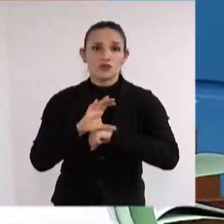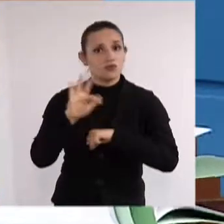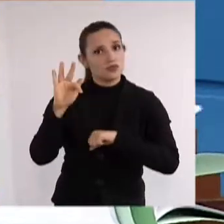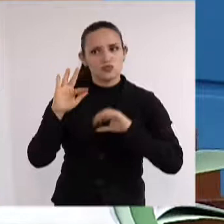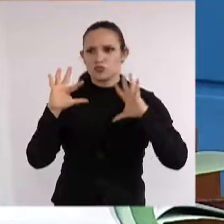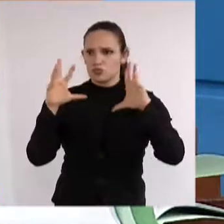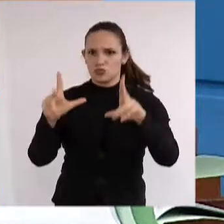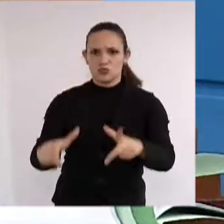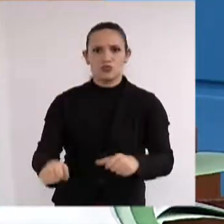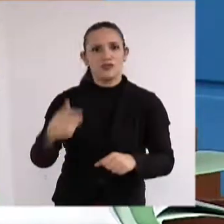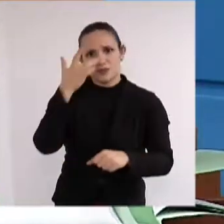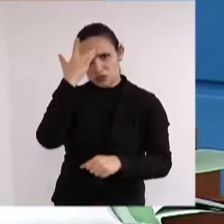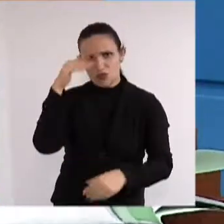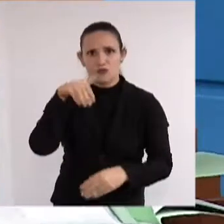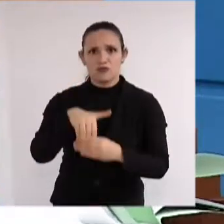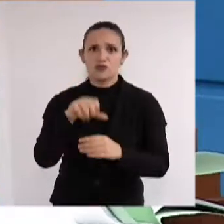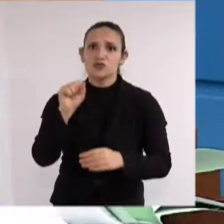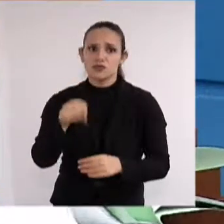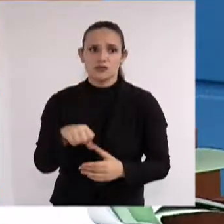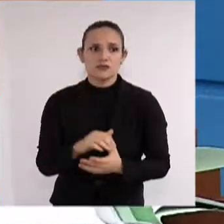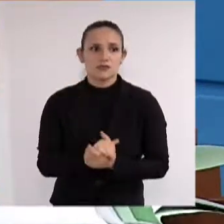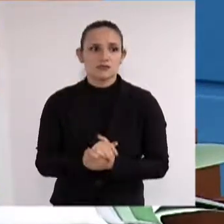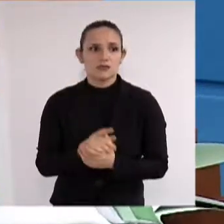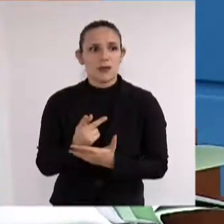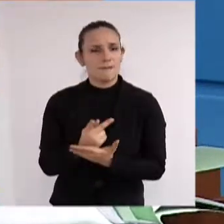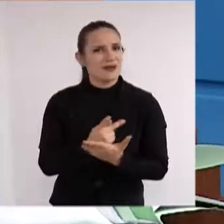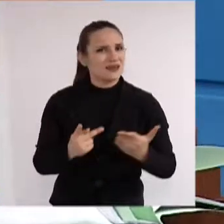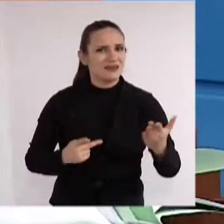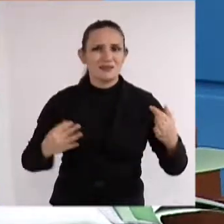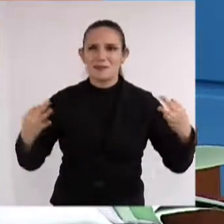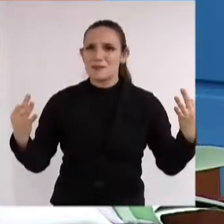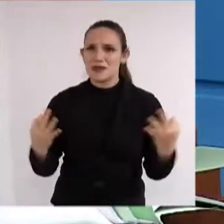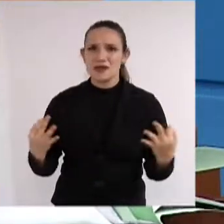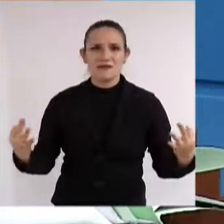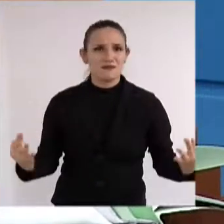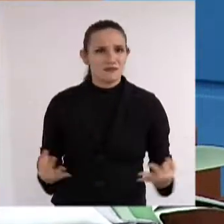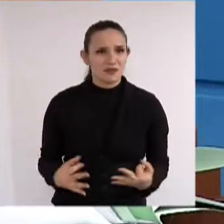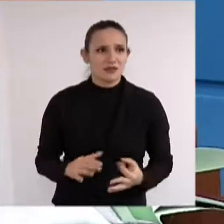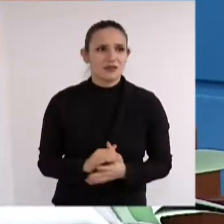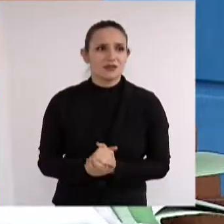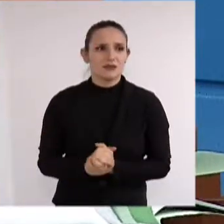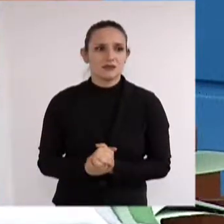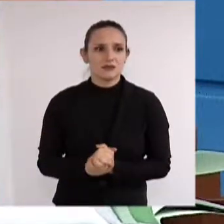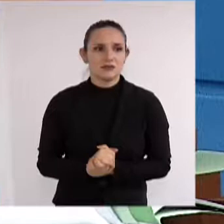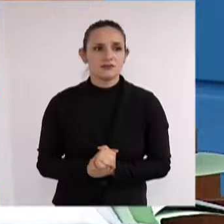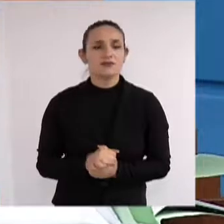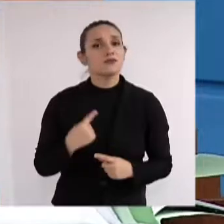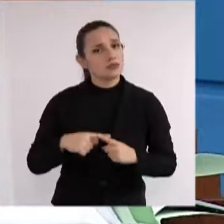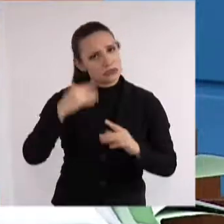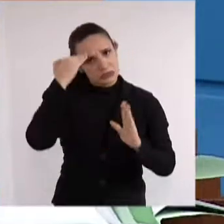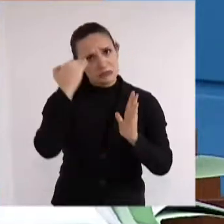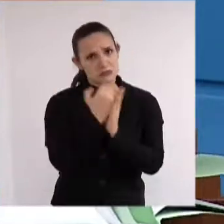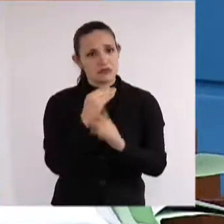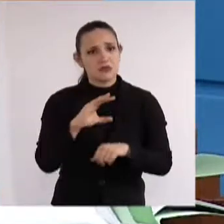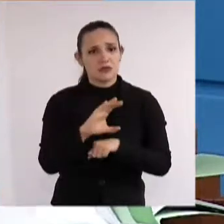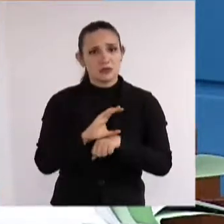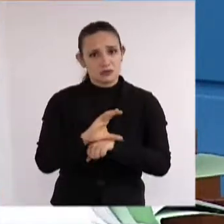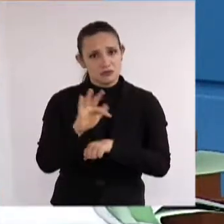E o parecer do nobre deputado Lídio Lopes foi perfeito, dentro da constitucionalidade do projeto